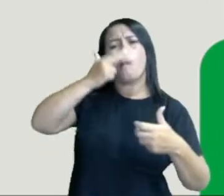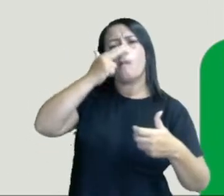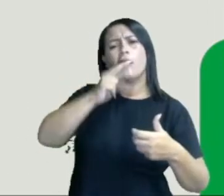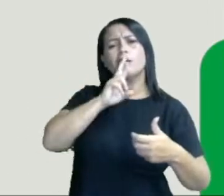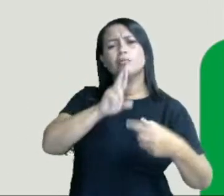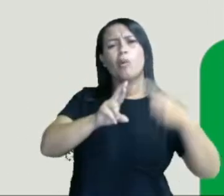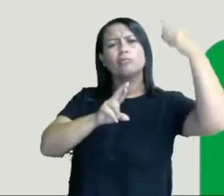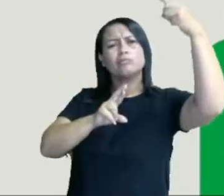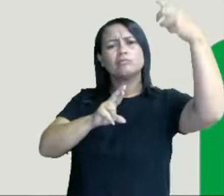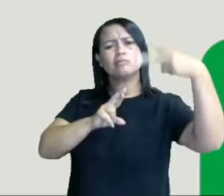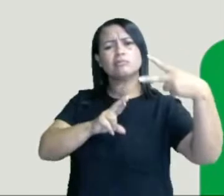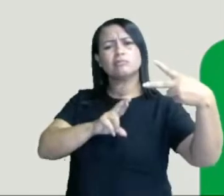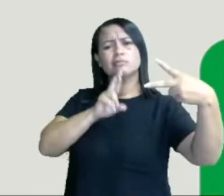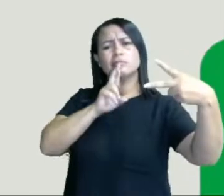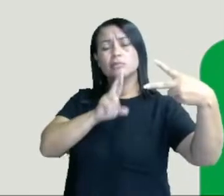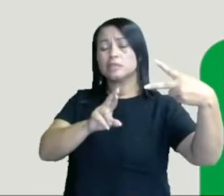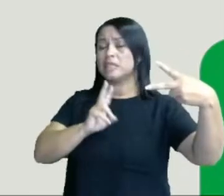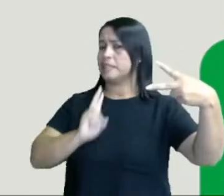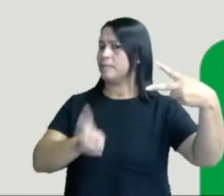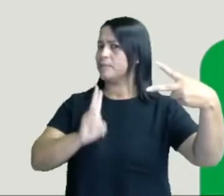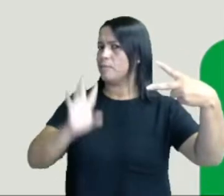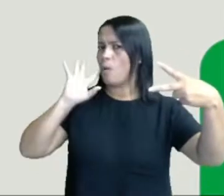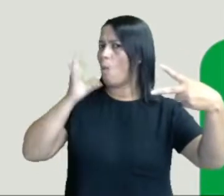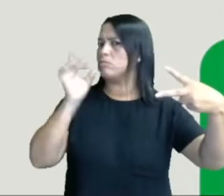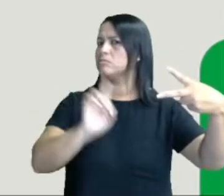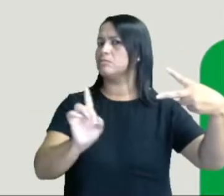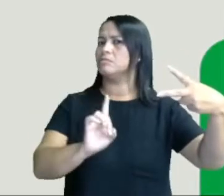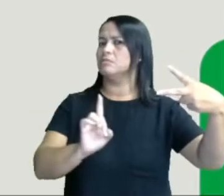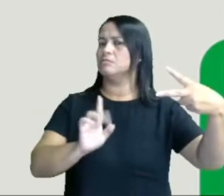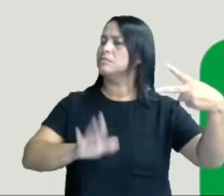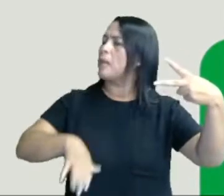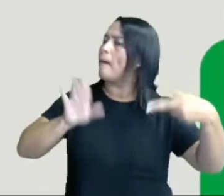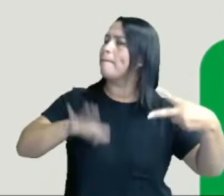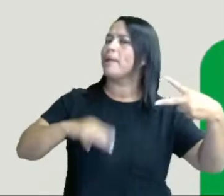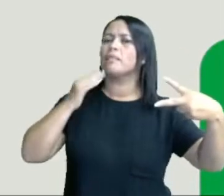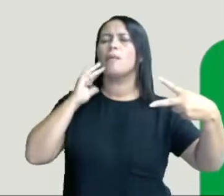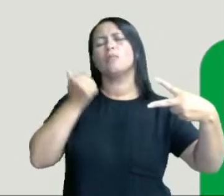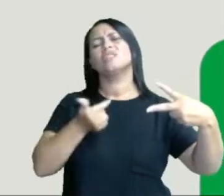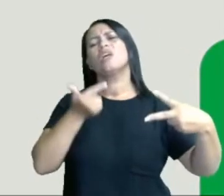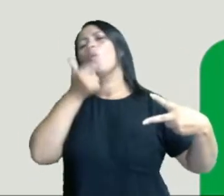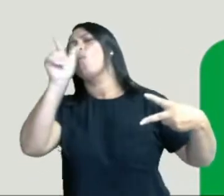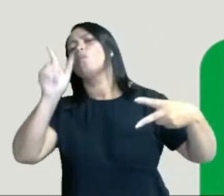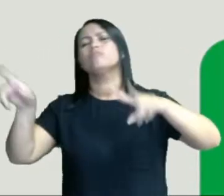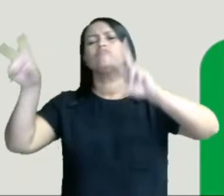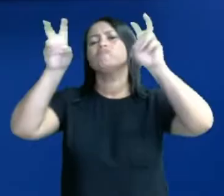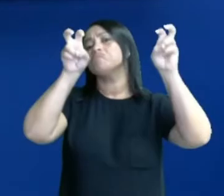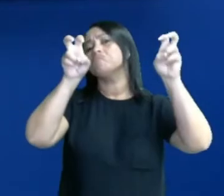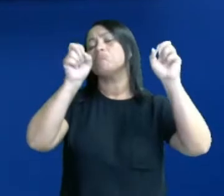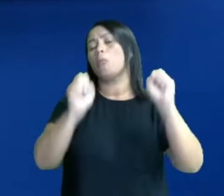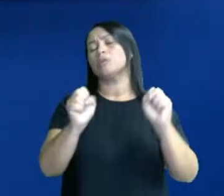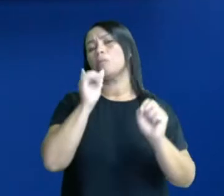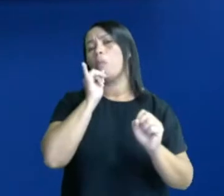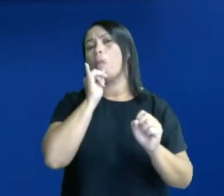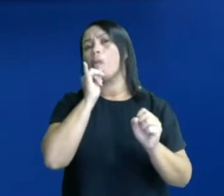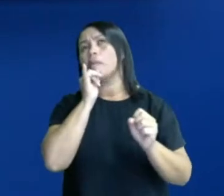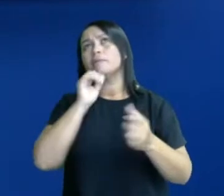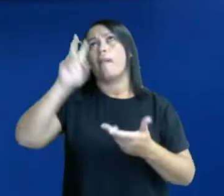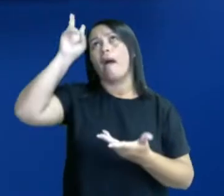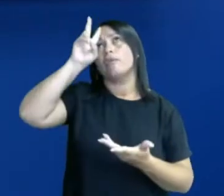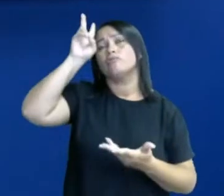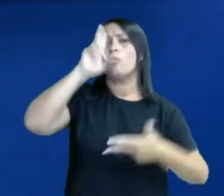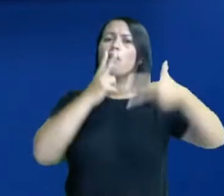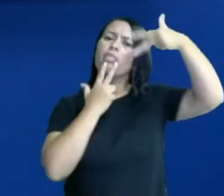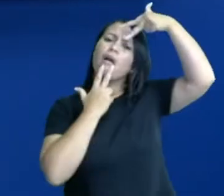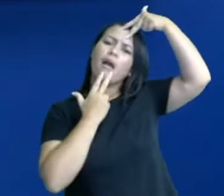resposta, mas nem sempre isso vai acontecer, tá certo? Poderia ser outro título, o título poderia ser A História